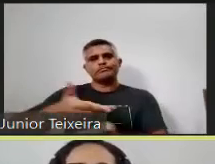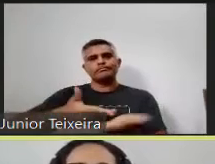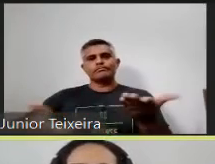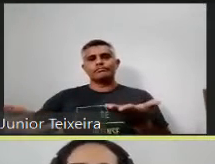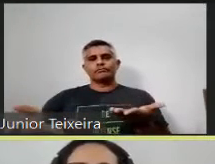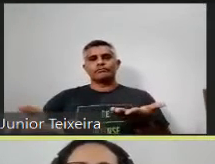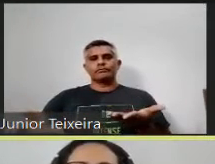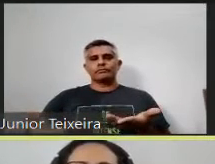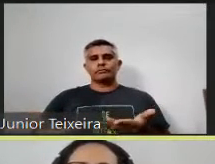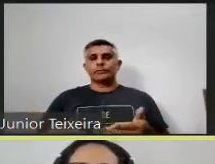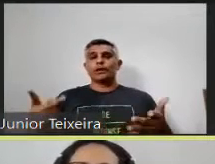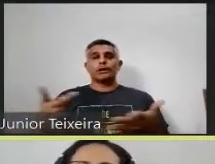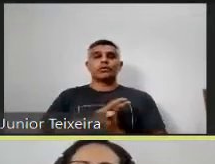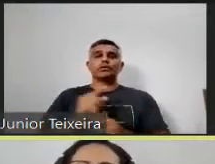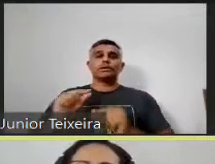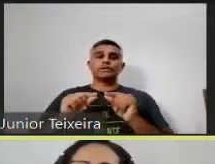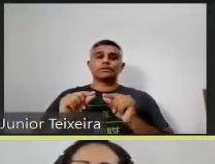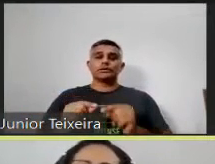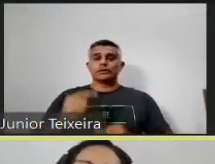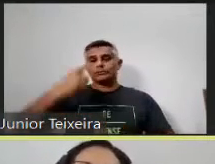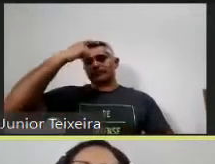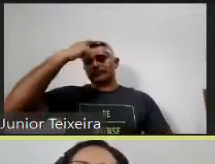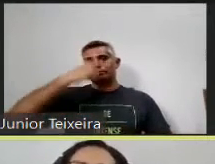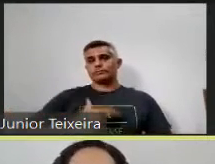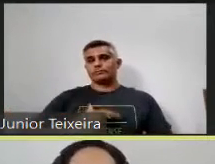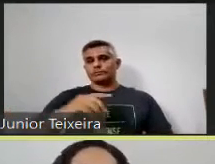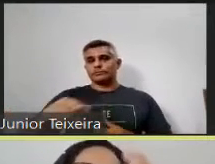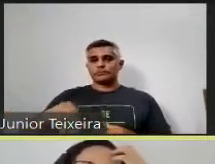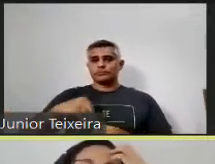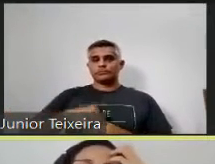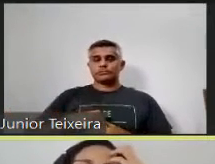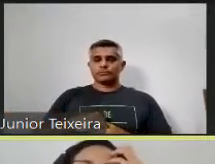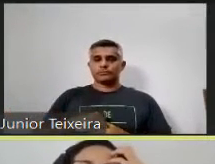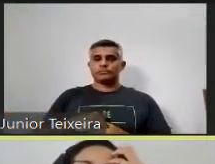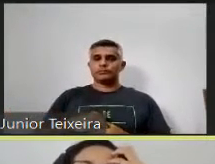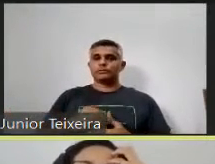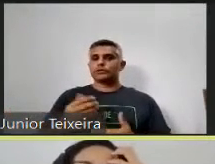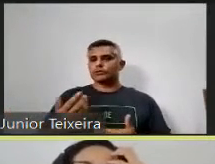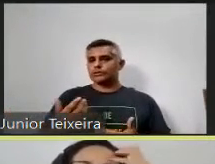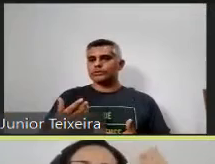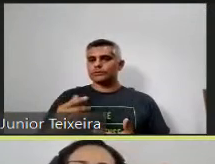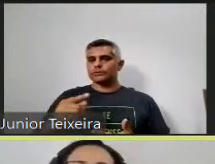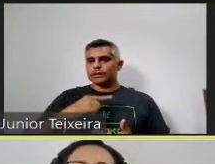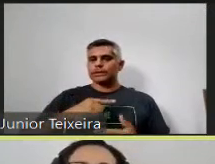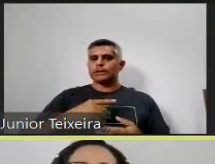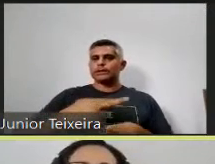eles adquirem as singularidades na relação com o outro. E também